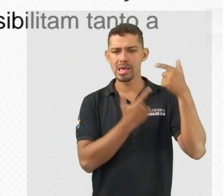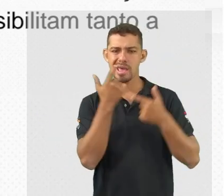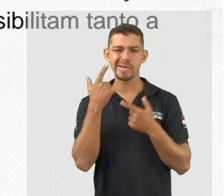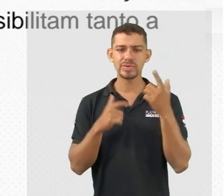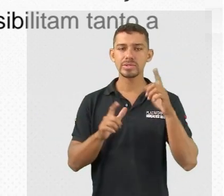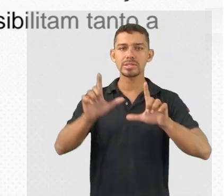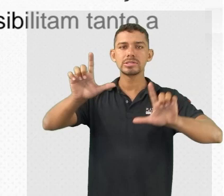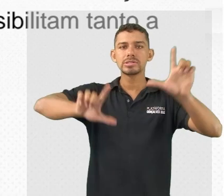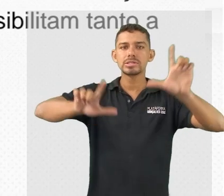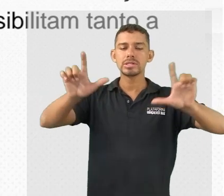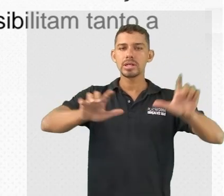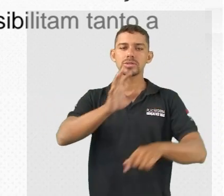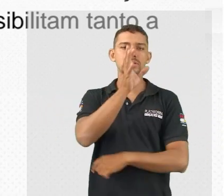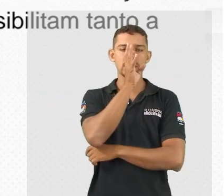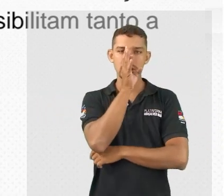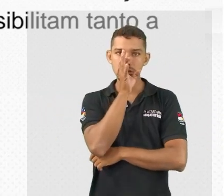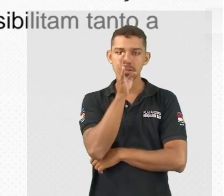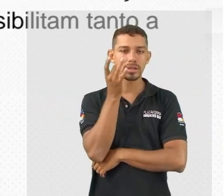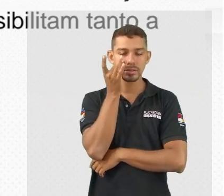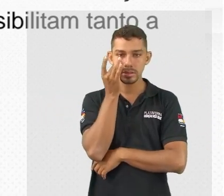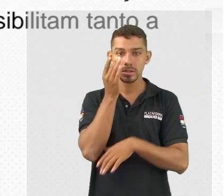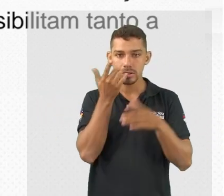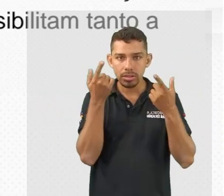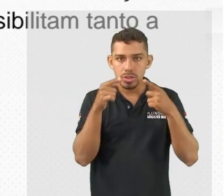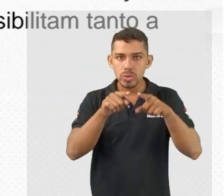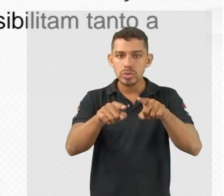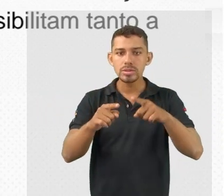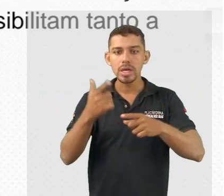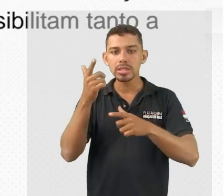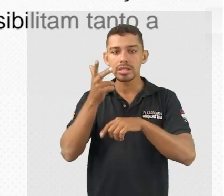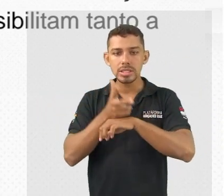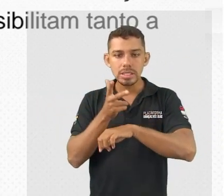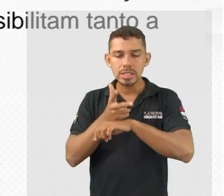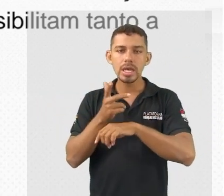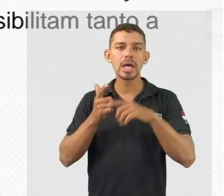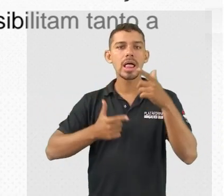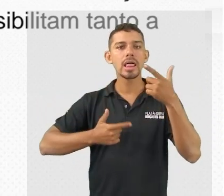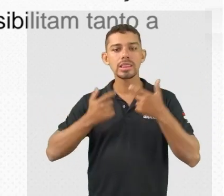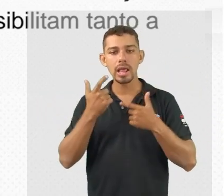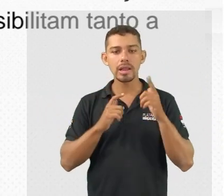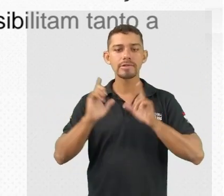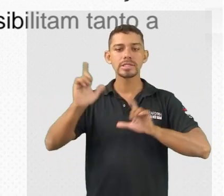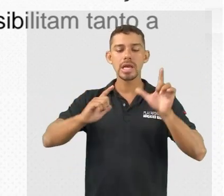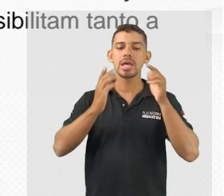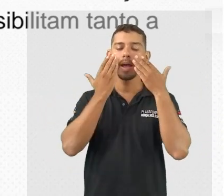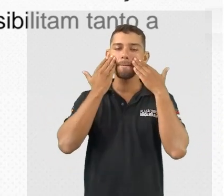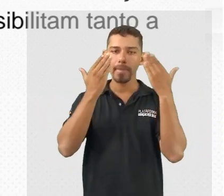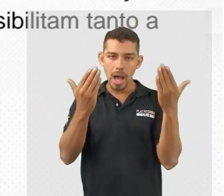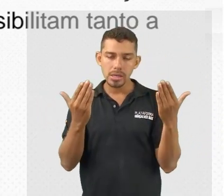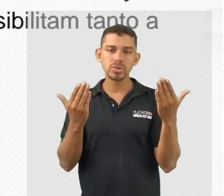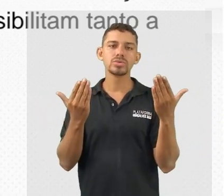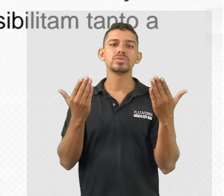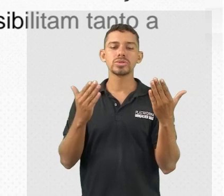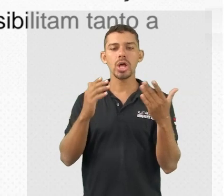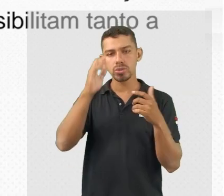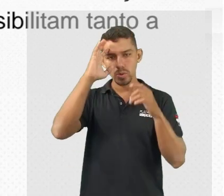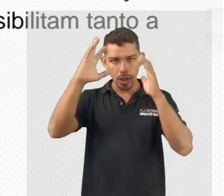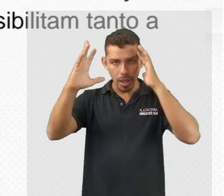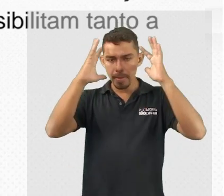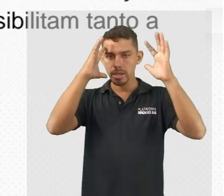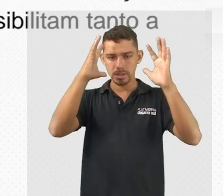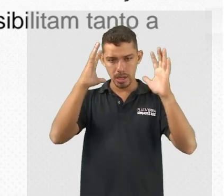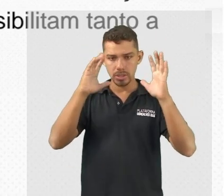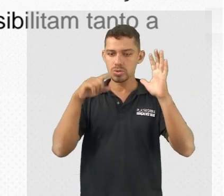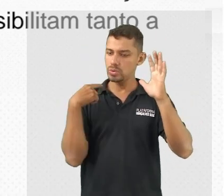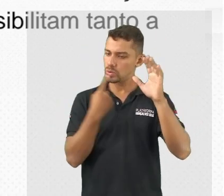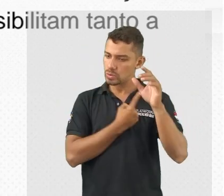sendo televisionadas quase que simultaneamente a partir da TV, né? Então, isso foi gerando um impacto no nosso imaginário